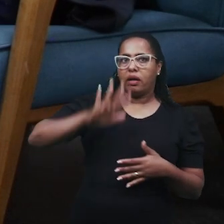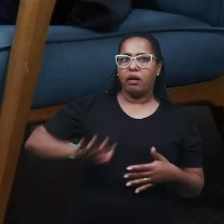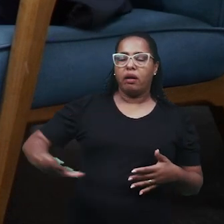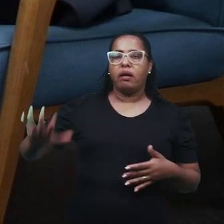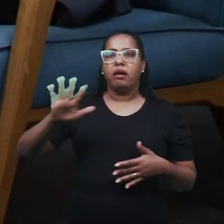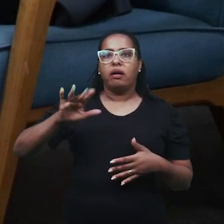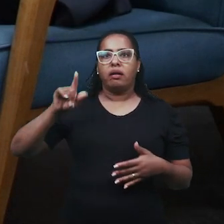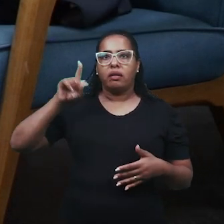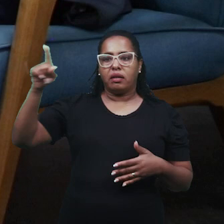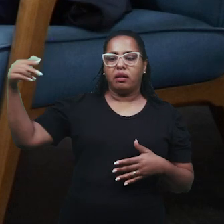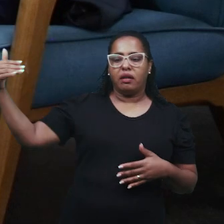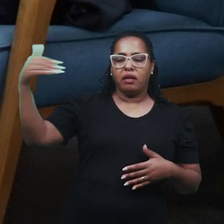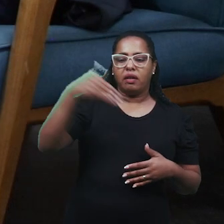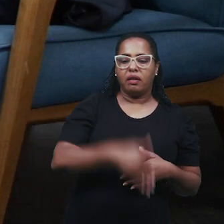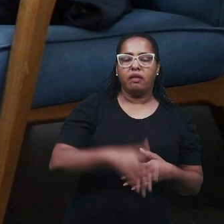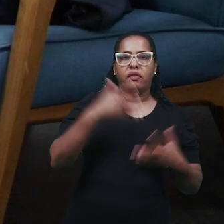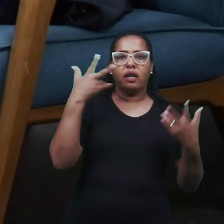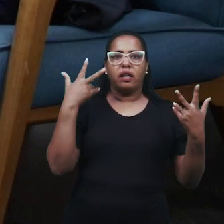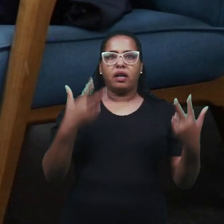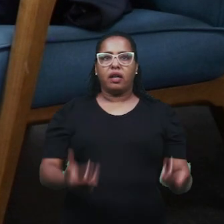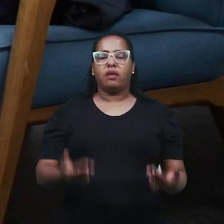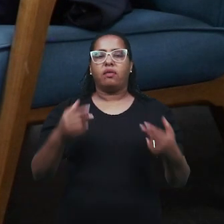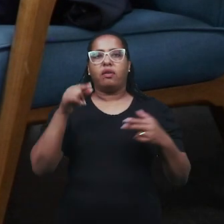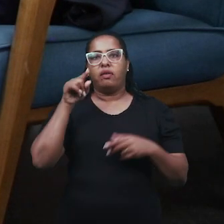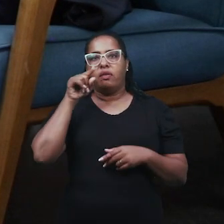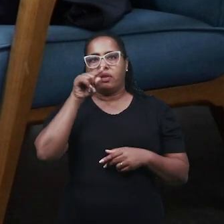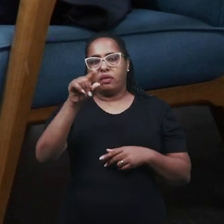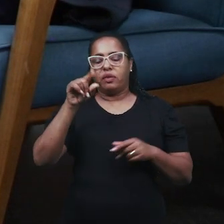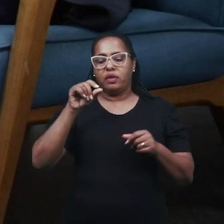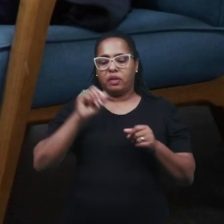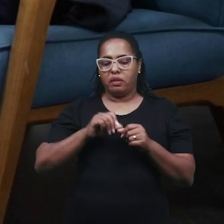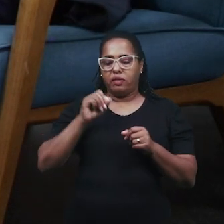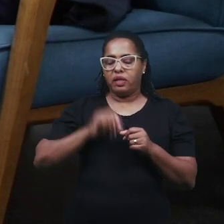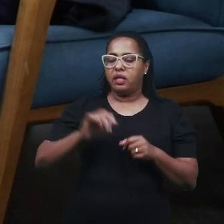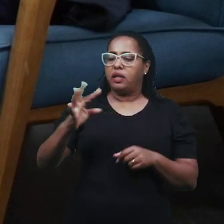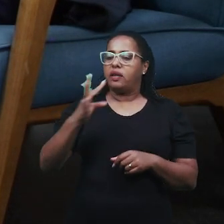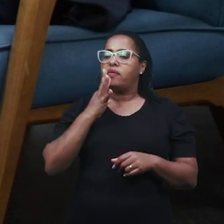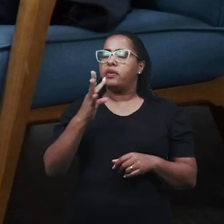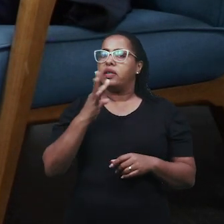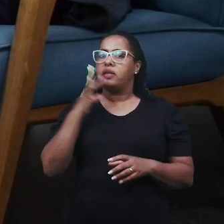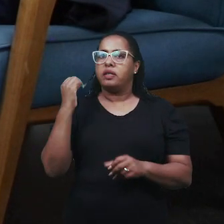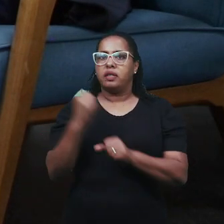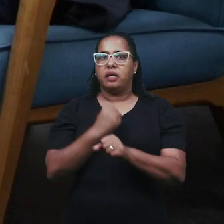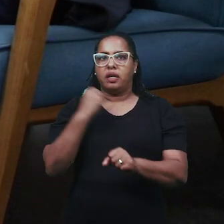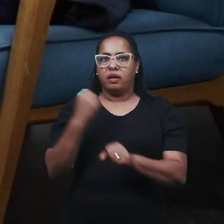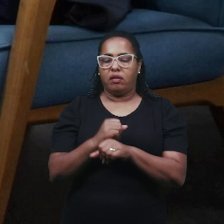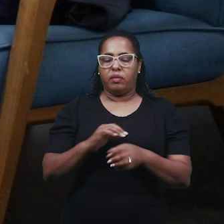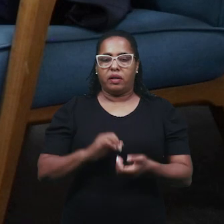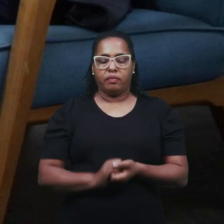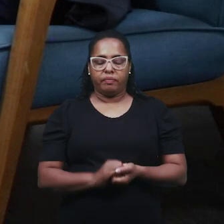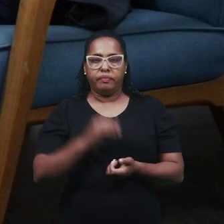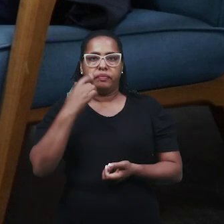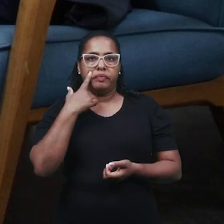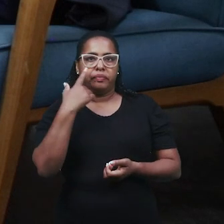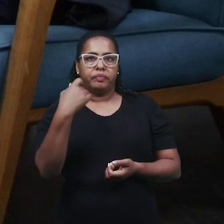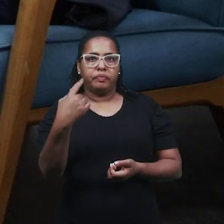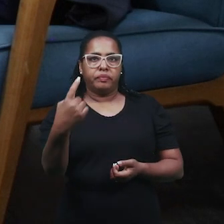vêm exatamente para fazer a mesma coisa que você veio fazer, né? Para conhecer a obra. Foi interessante